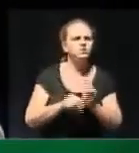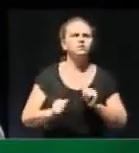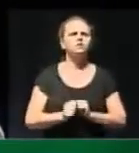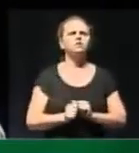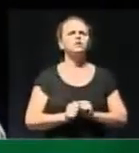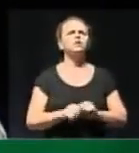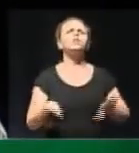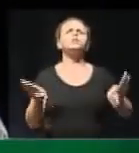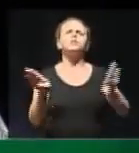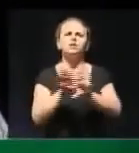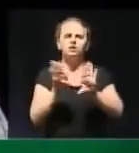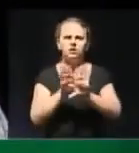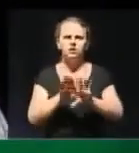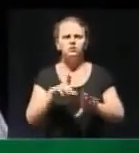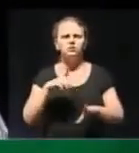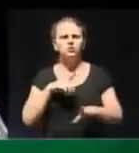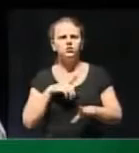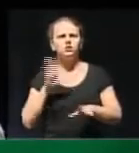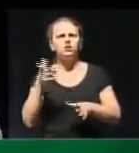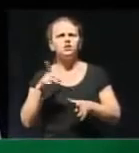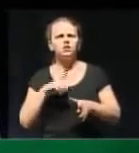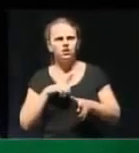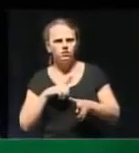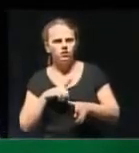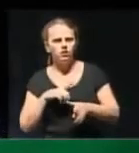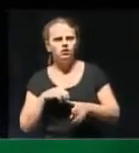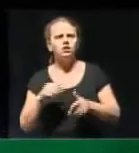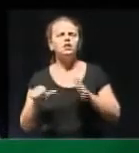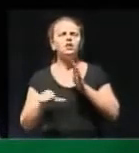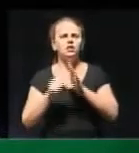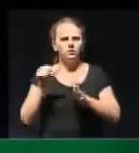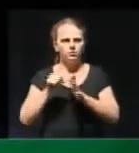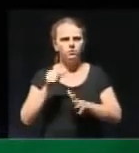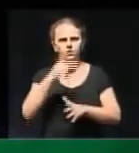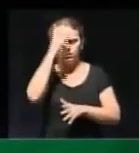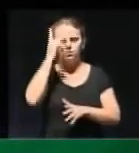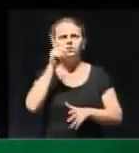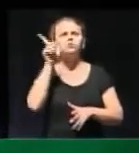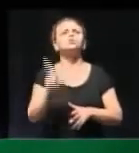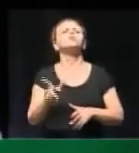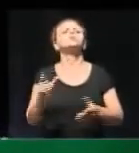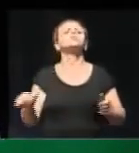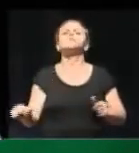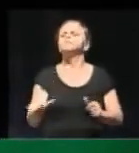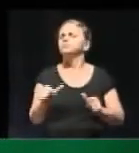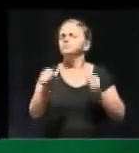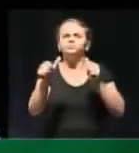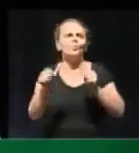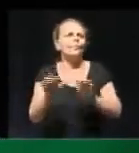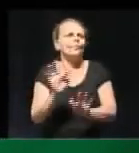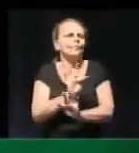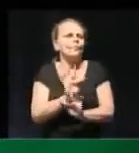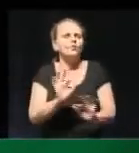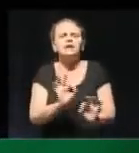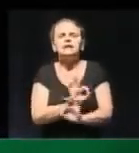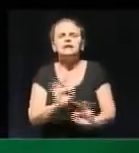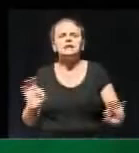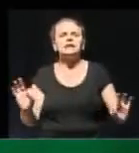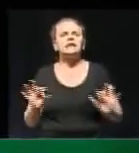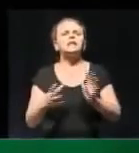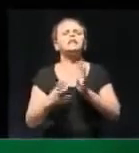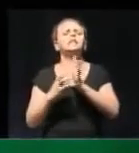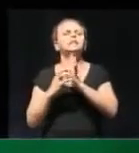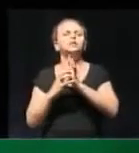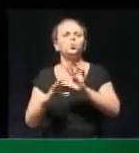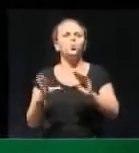primeira pessoa que felizmente pôde alcançar a cura dessa enfermidade, como muitos de vocês já devem ter lido e acompanhado